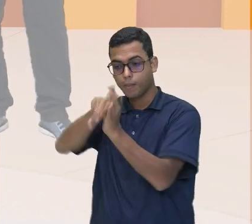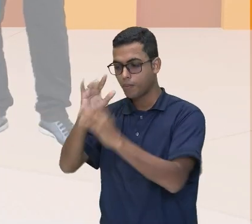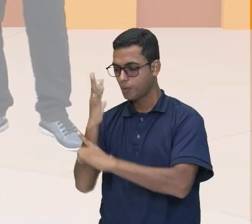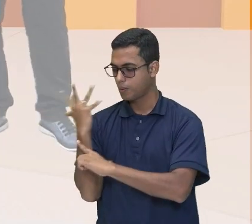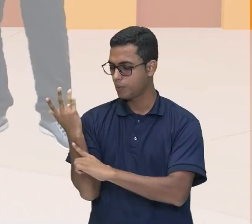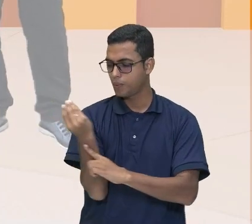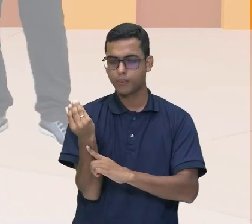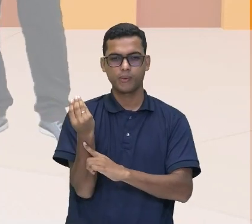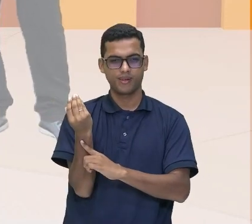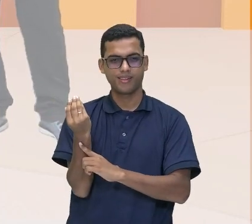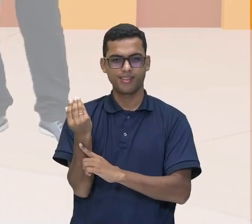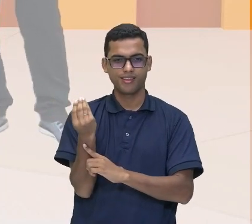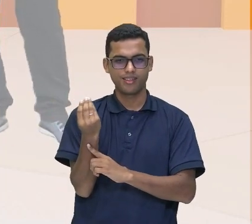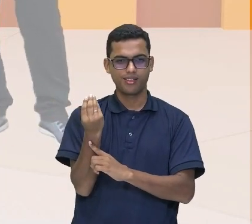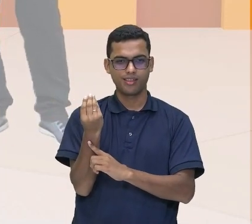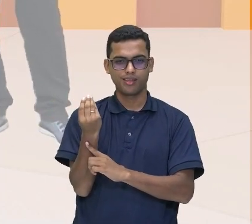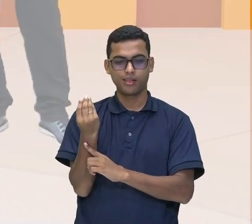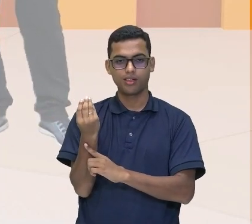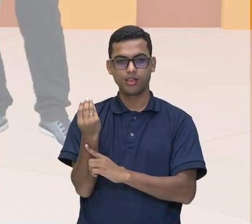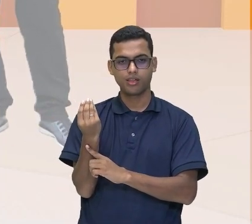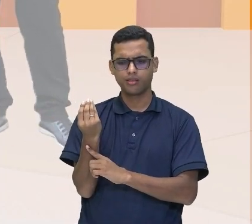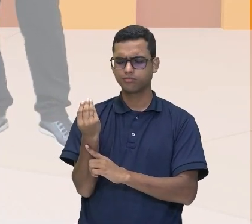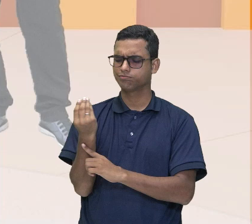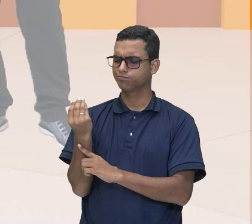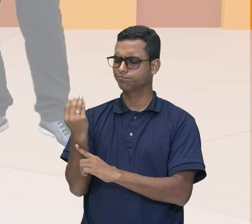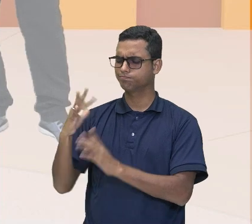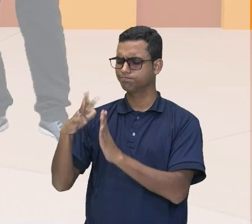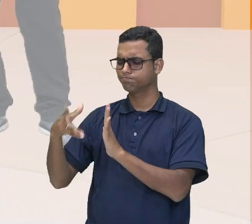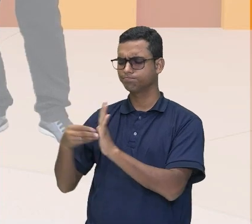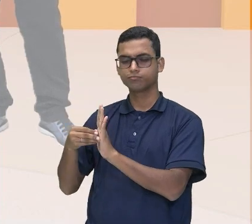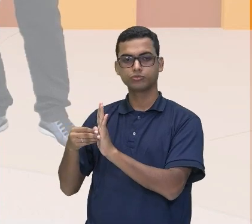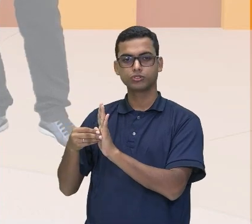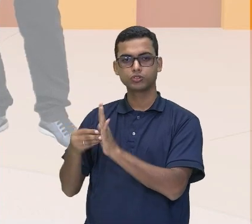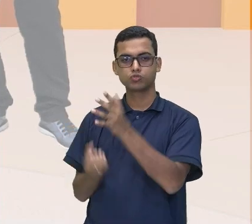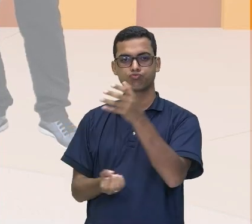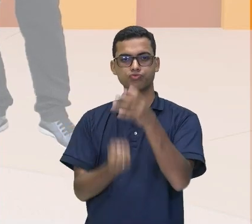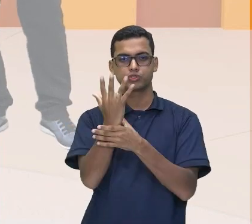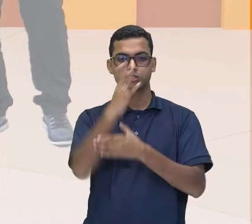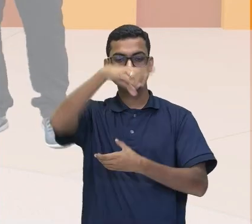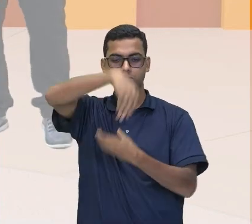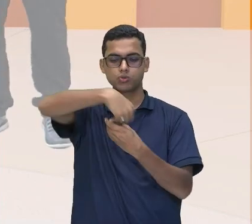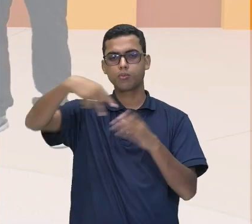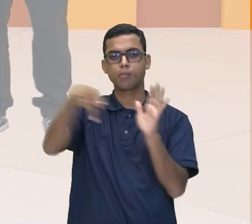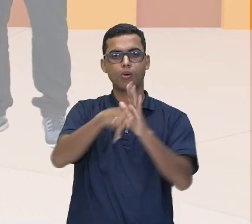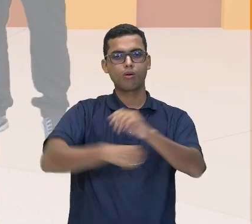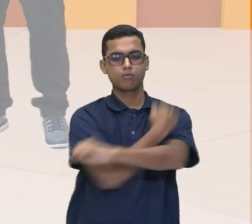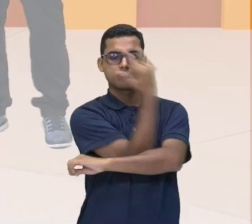amazônica sai da natureza. Ela vem para o campo humano e é